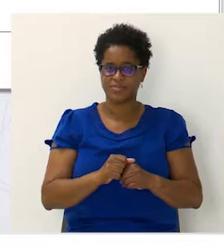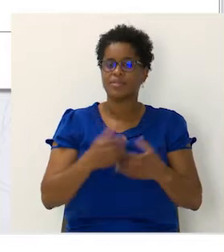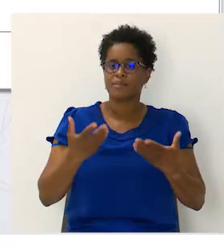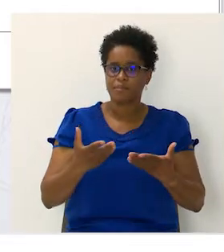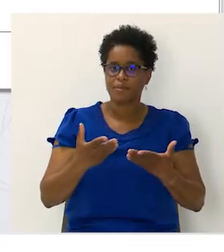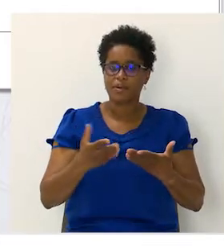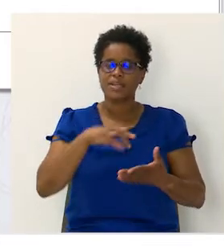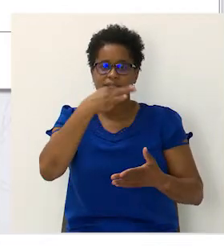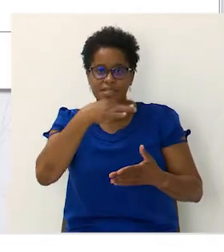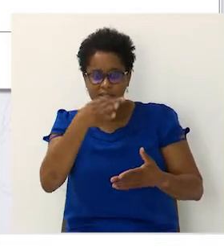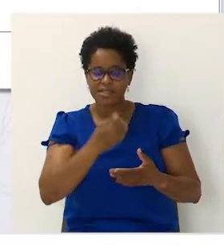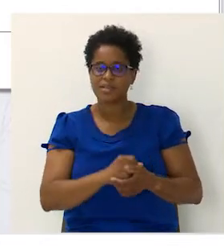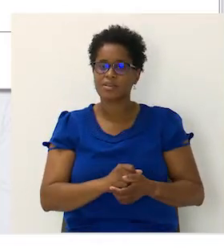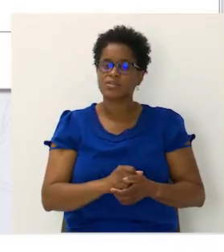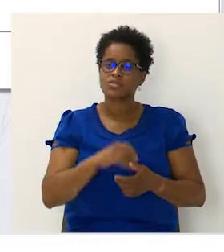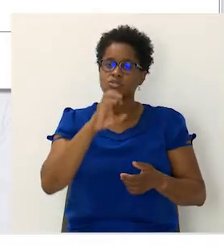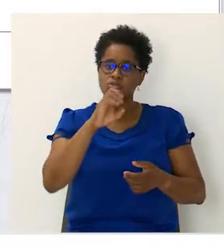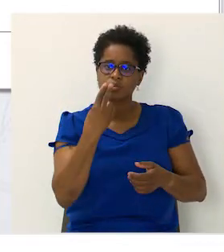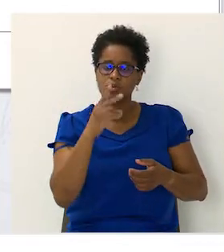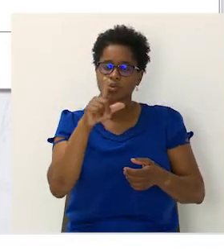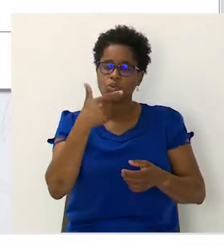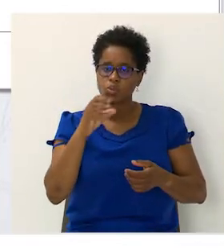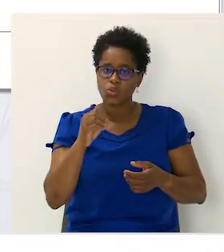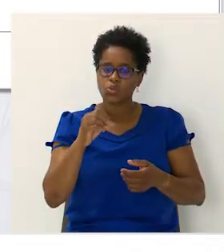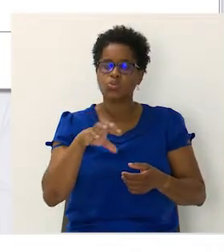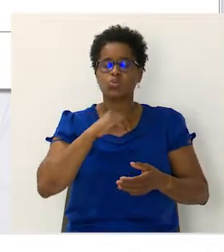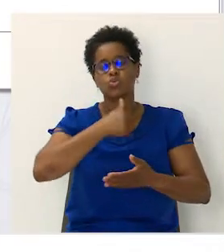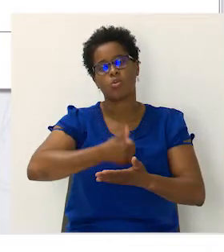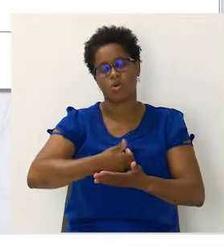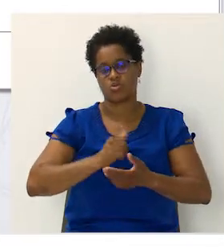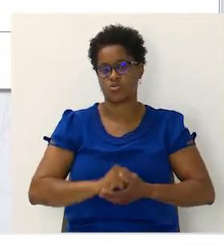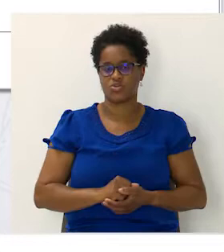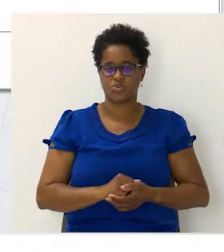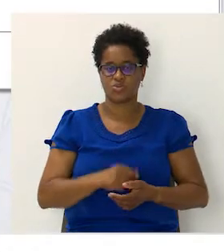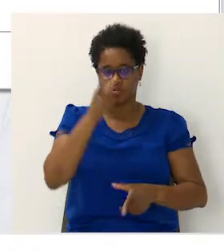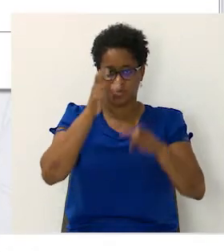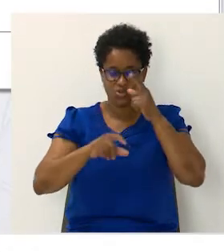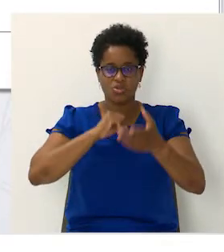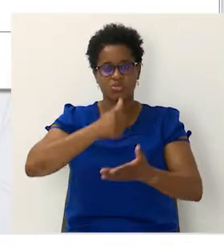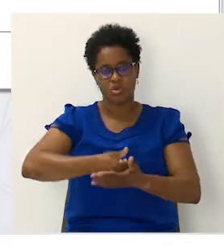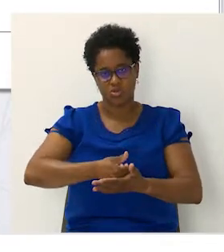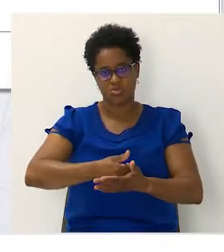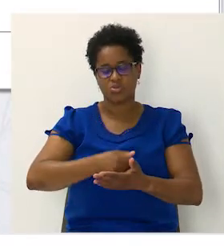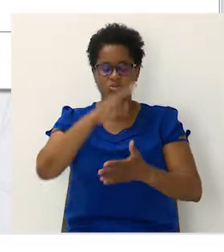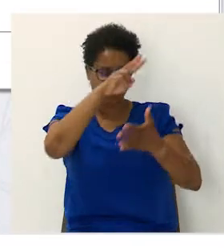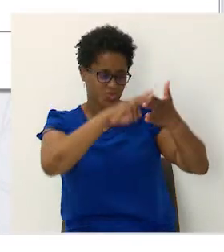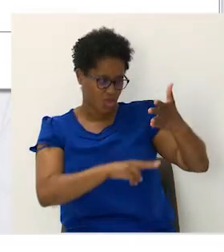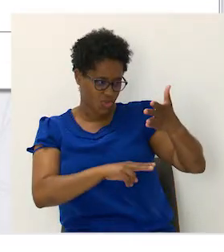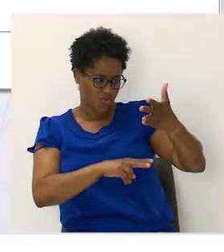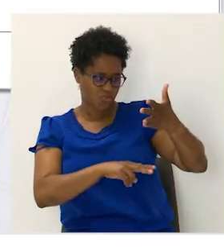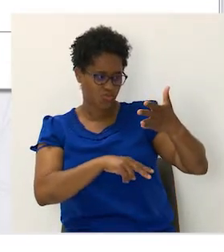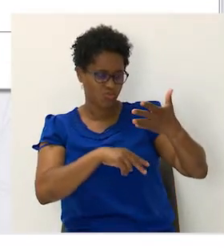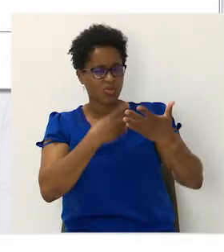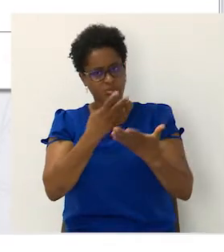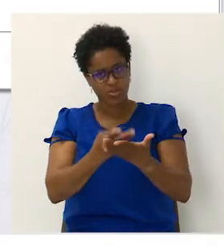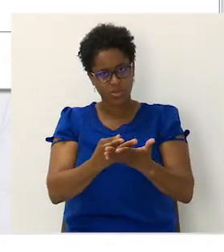para dizer sobre o culto dos mortos. Portanto, o texto nos remete